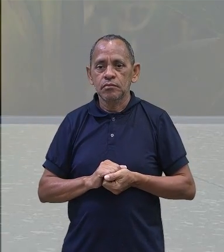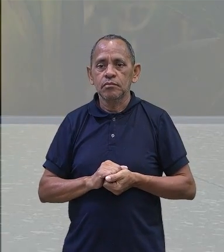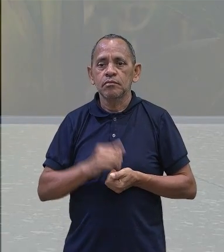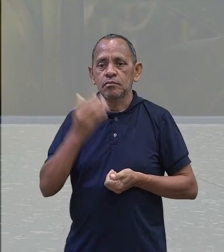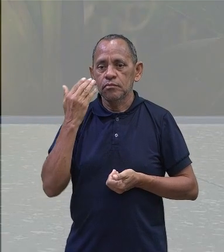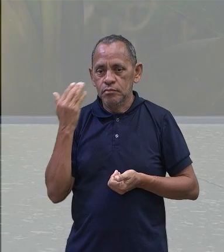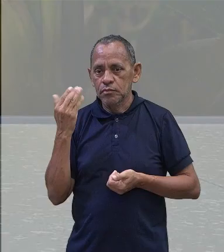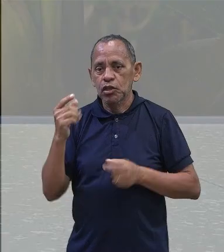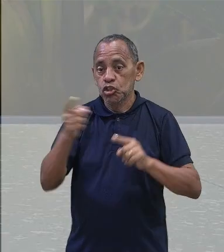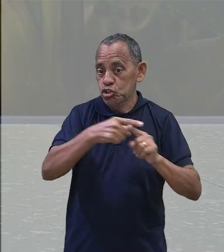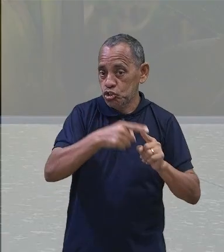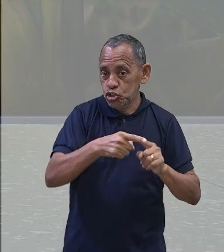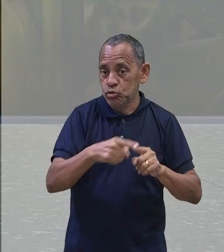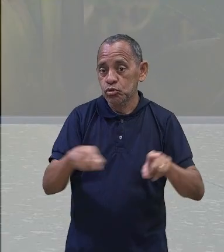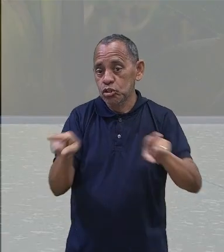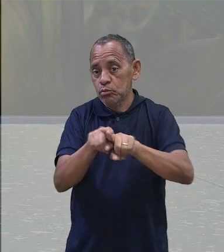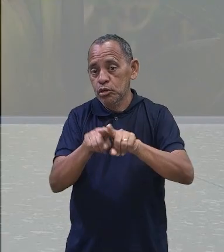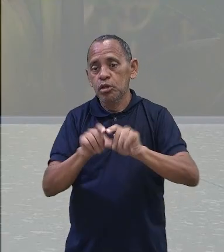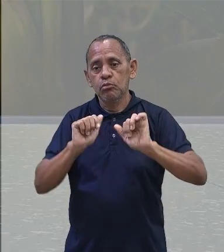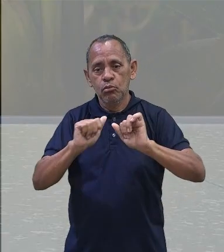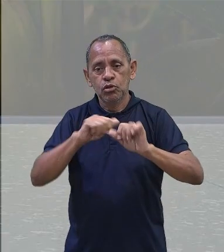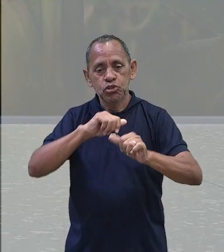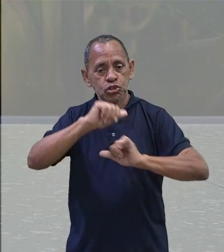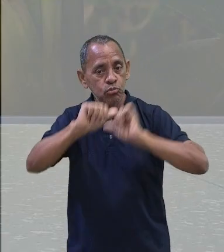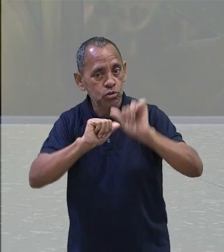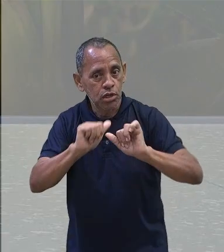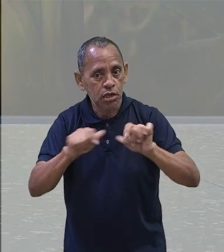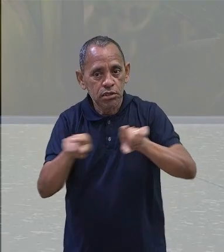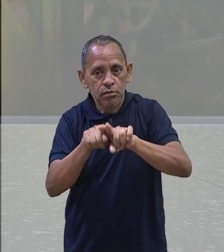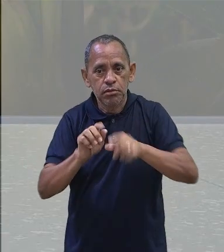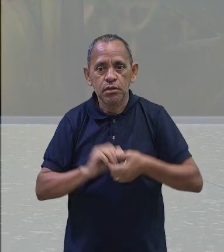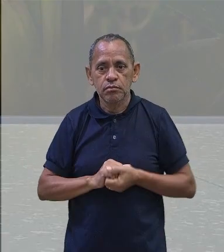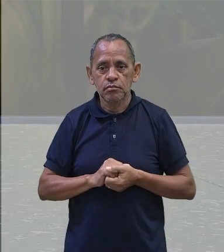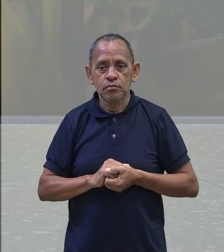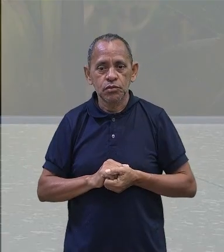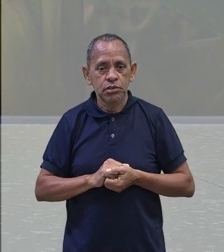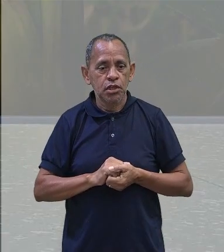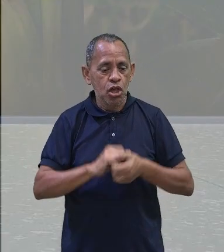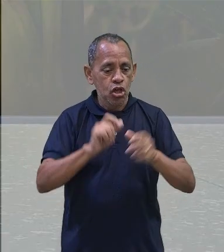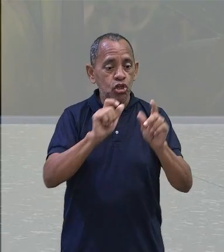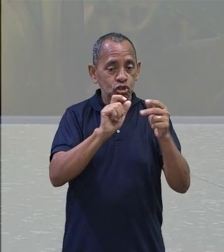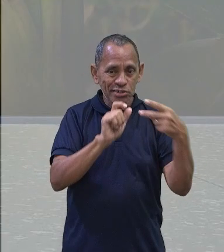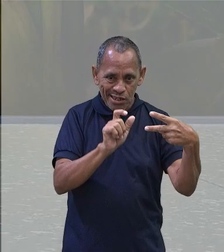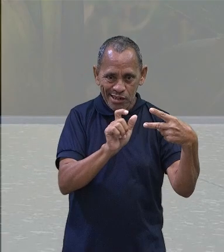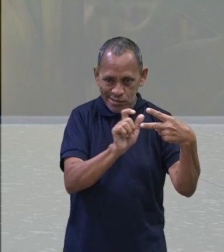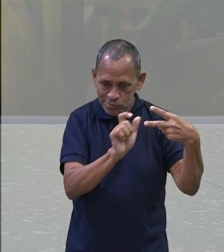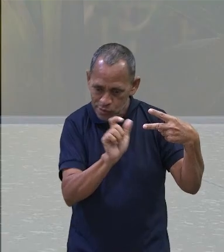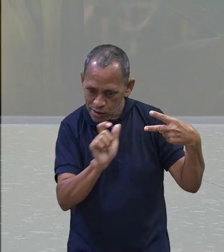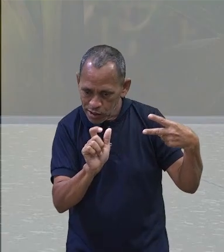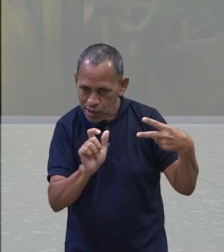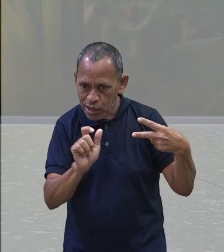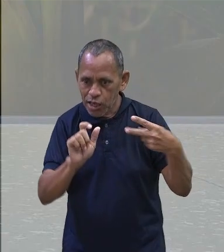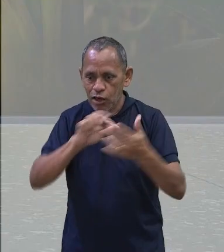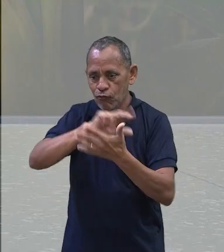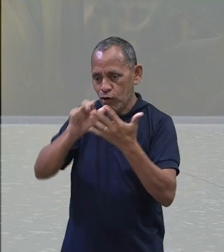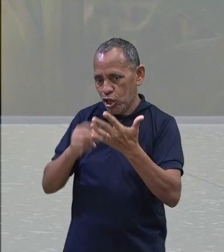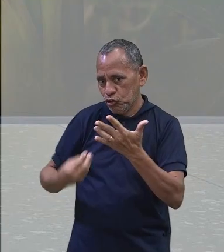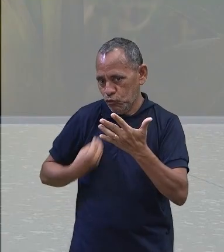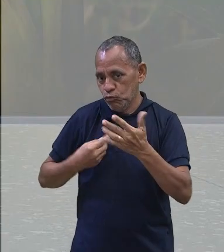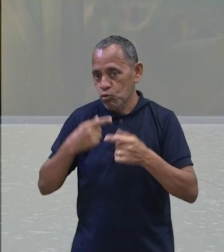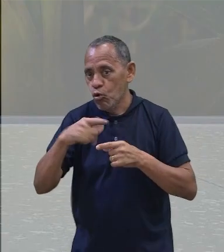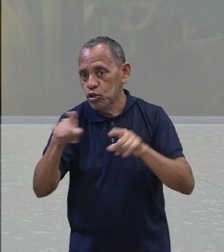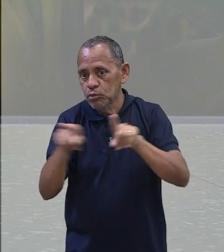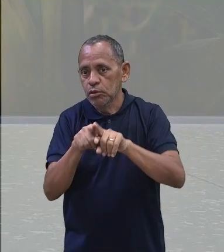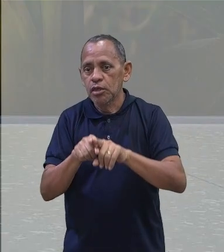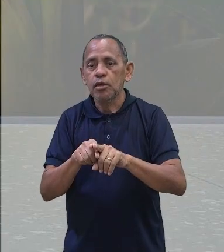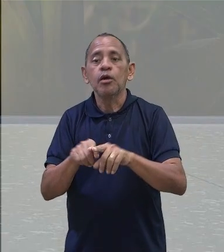cisgênicos, que são aqueles que possuem genes de outras espécies da mesma família. E podem ser os